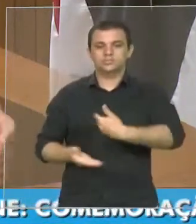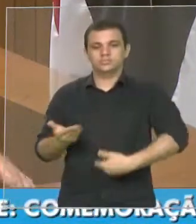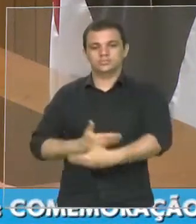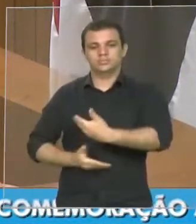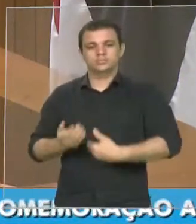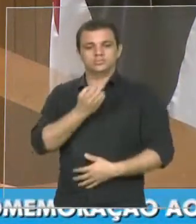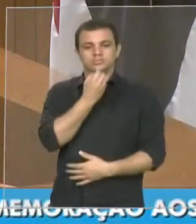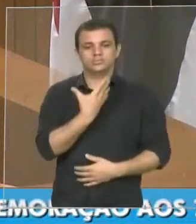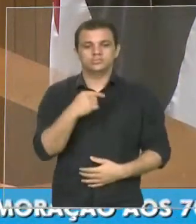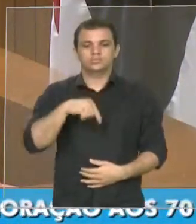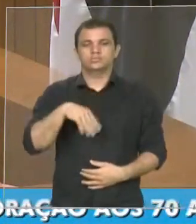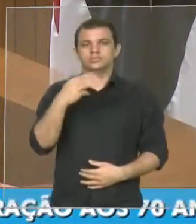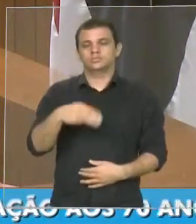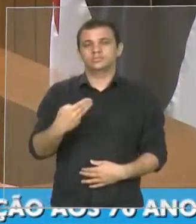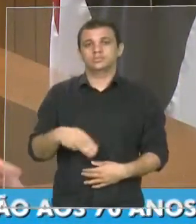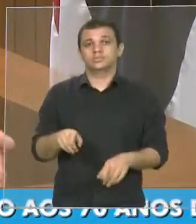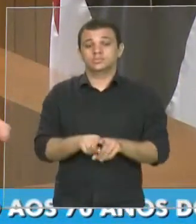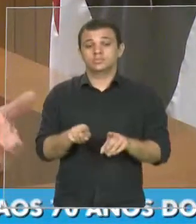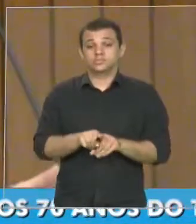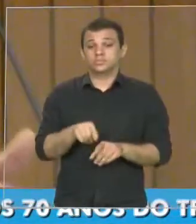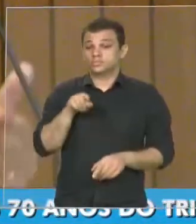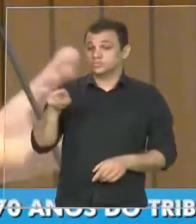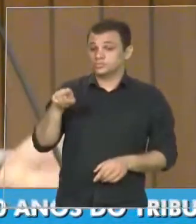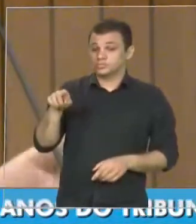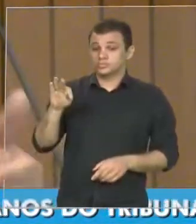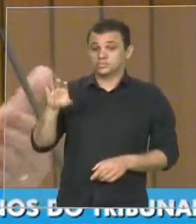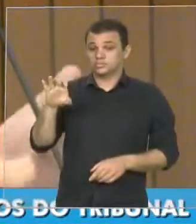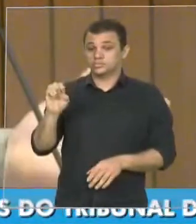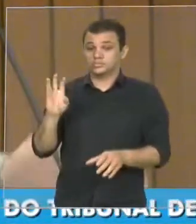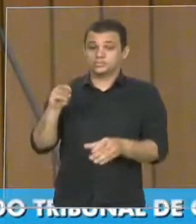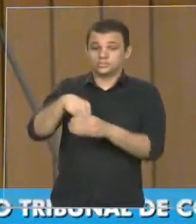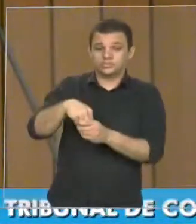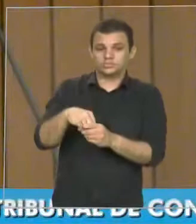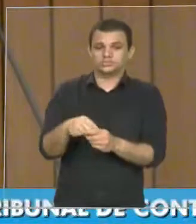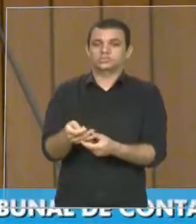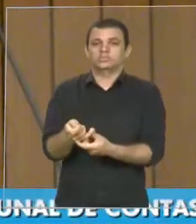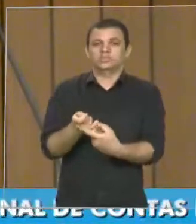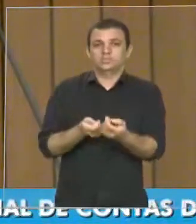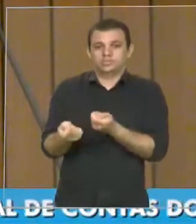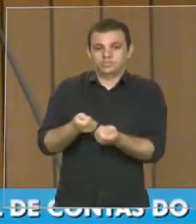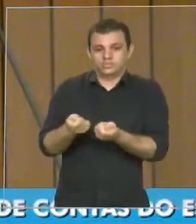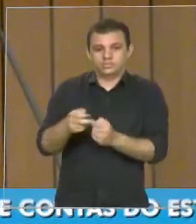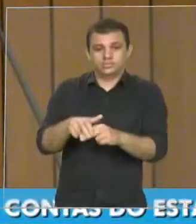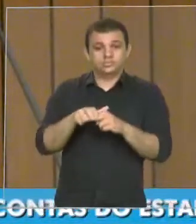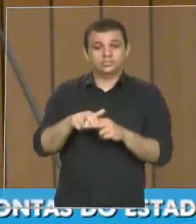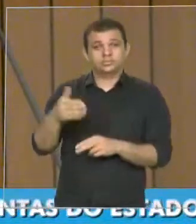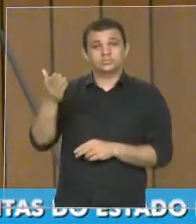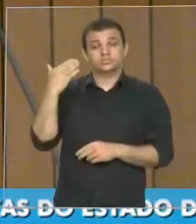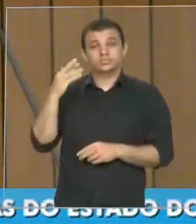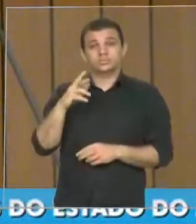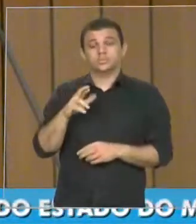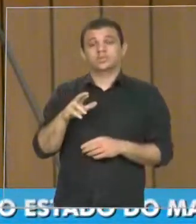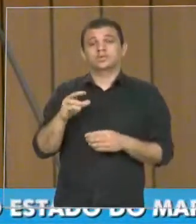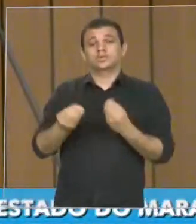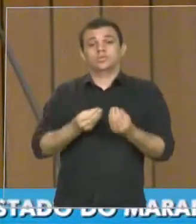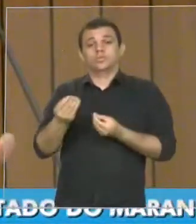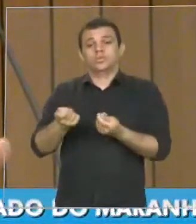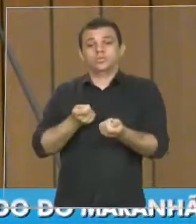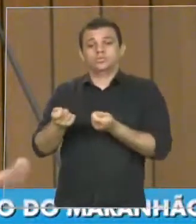Inclusive, o TCE ingressando à rede de controle, a sociedade está tomando conhecimento paulatinamente do que é a rede de controle da gestão pública do